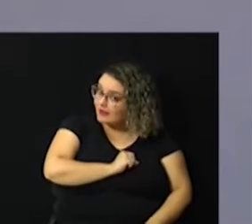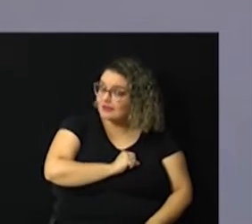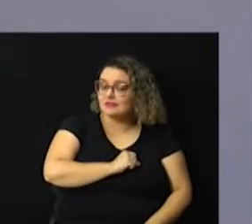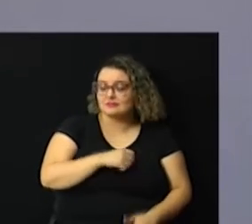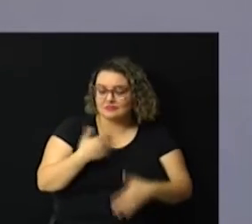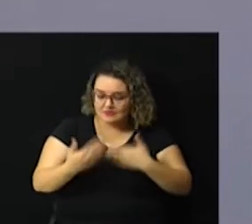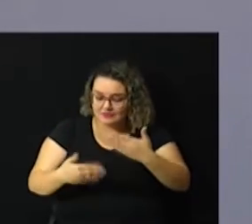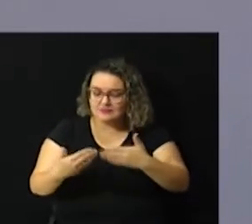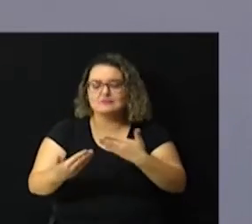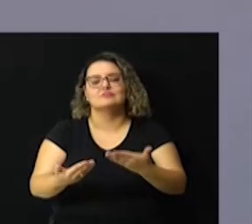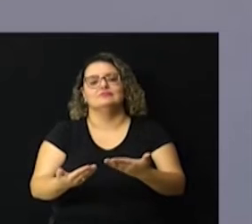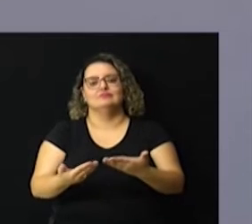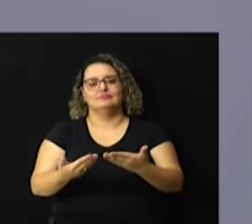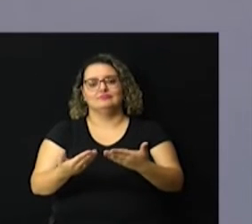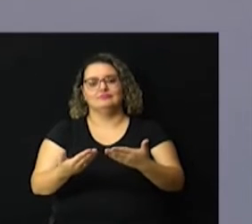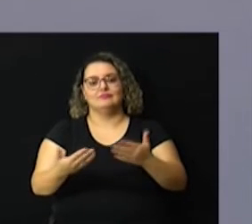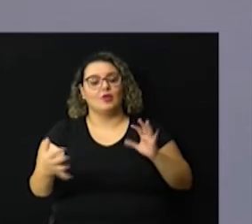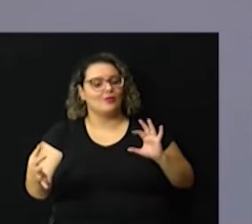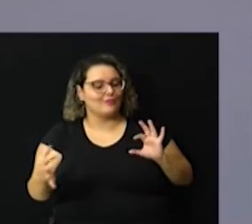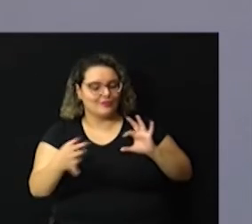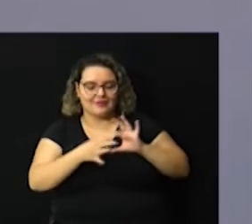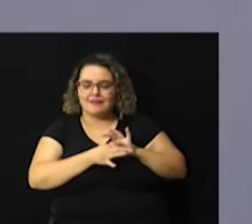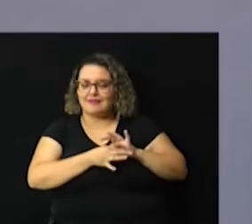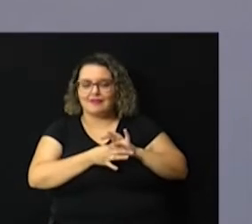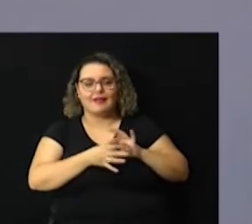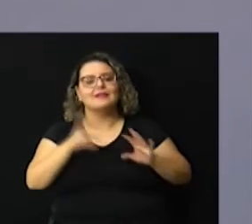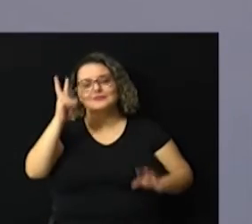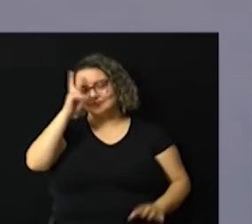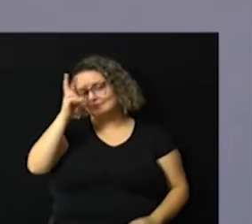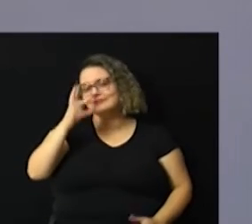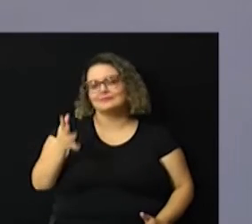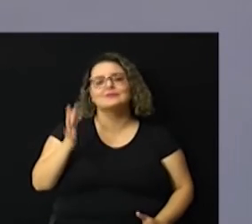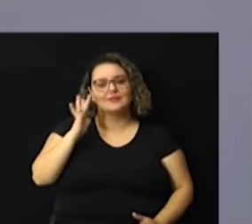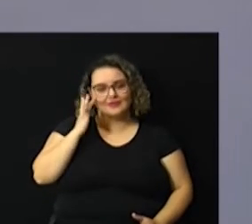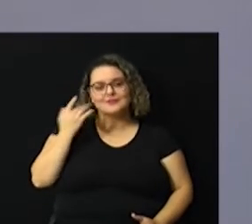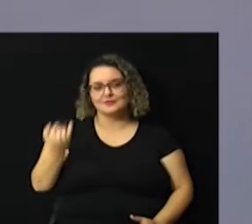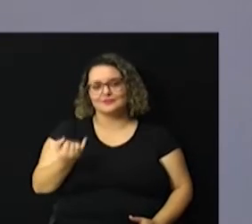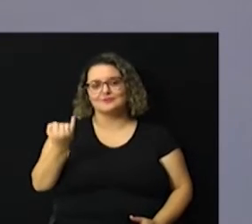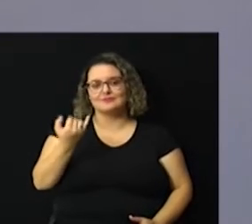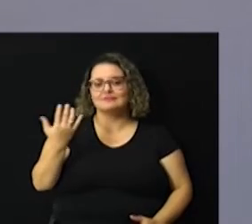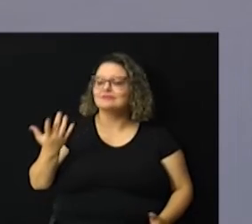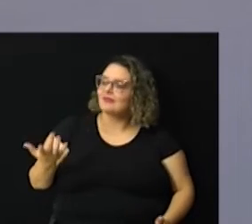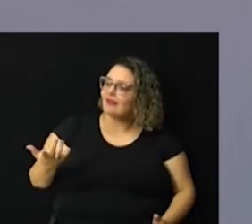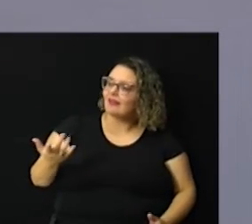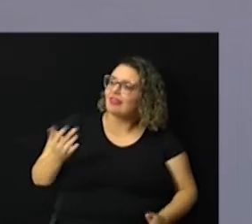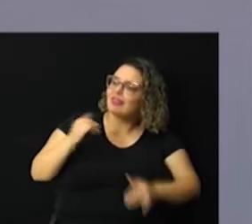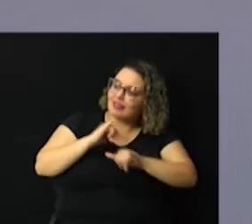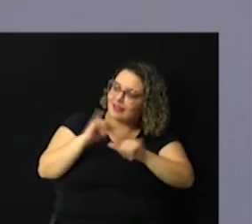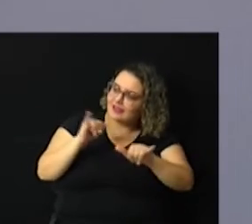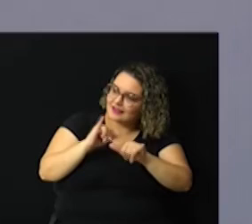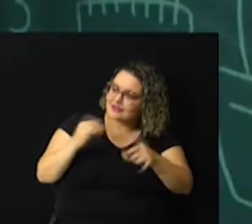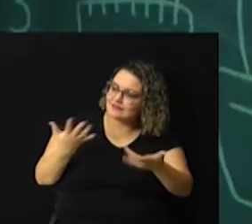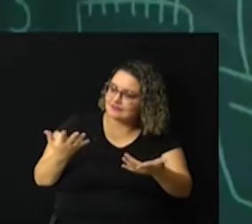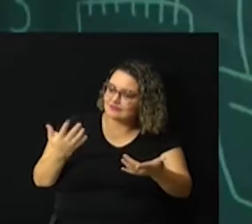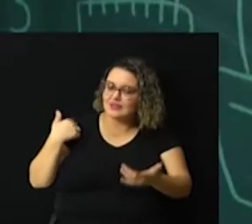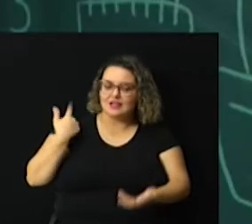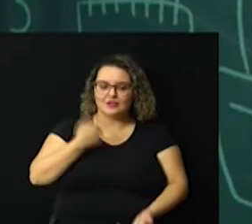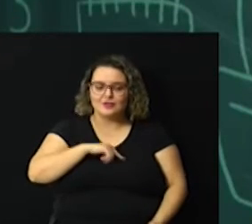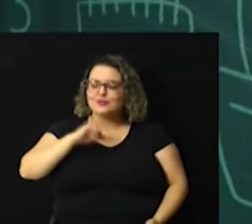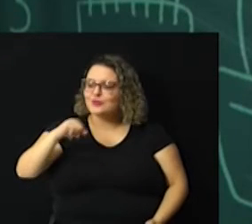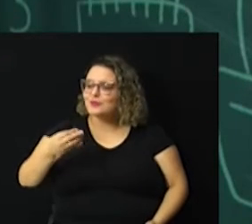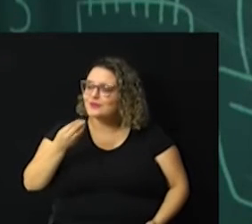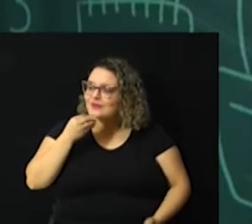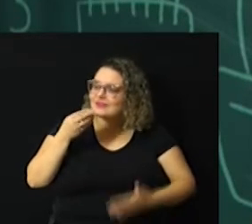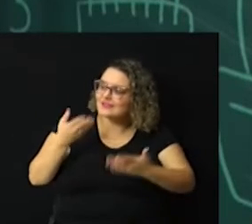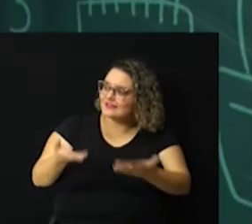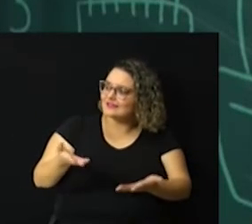que te atravessa, né? Está conectado com a sua história. Eu acho que isso que é o mais importante. Mais alguma coisa que você queira falar para a gente,